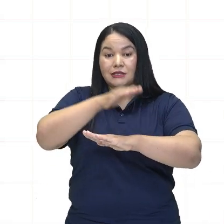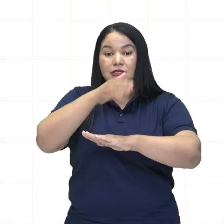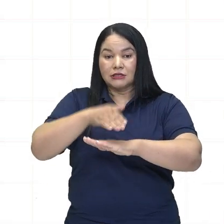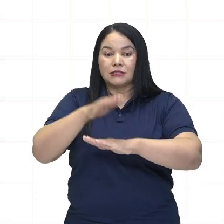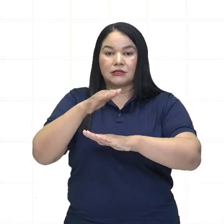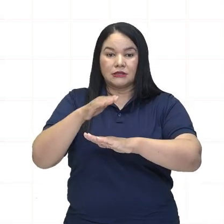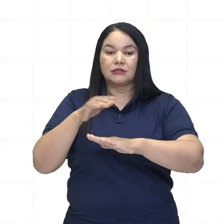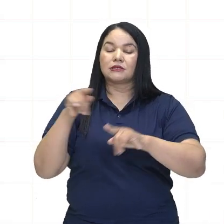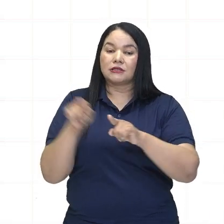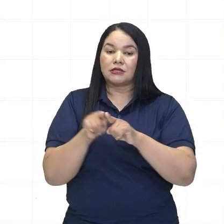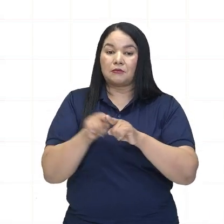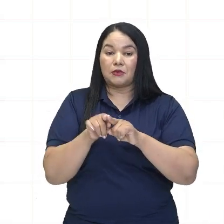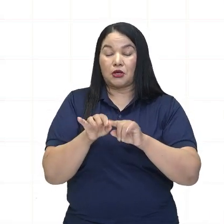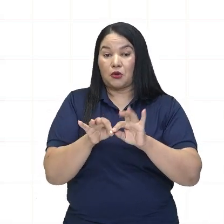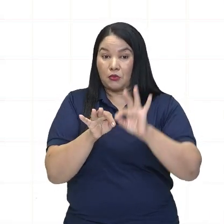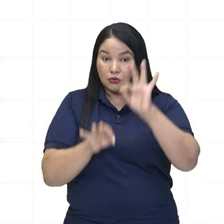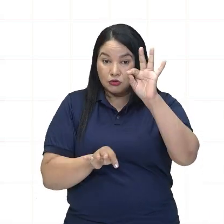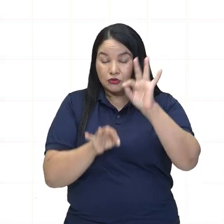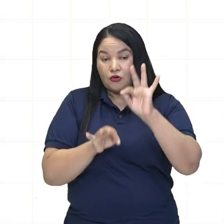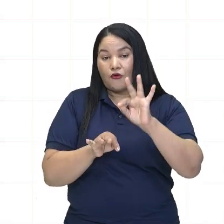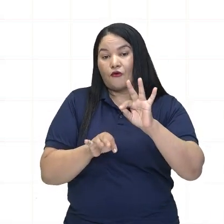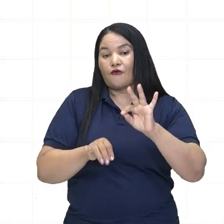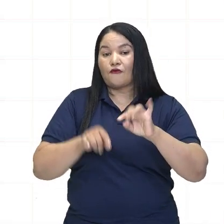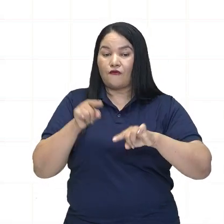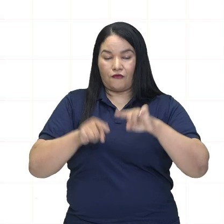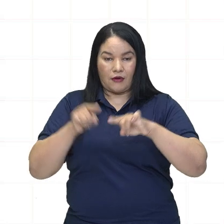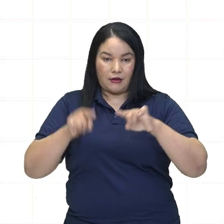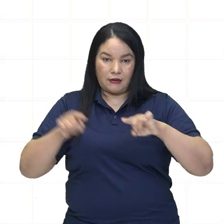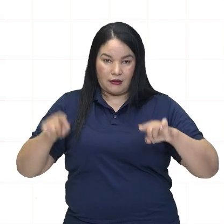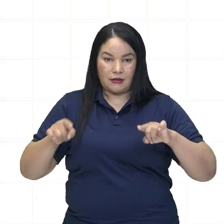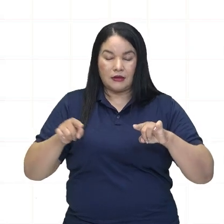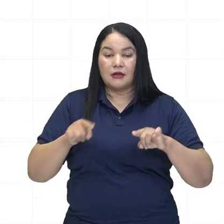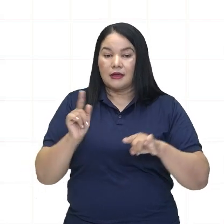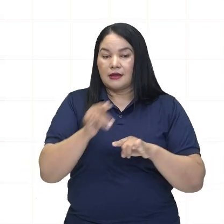e altitudes variadas, né? Inclusive,